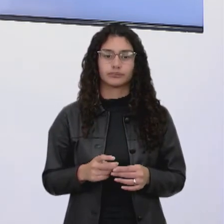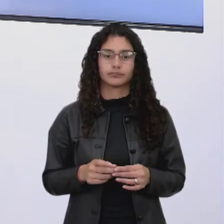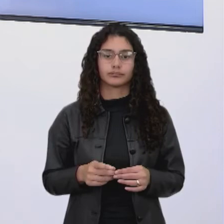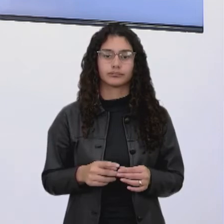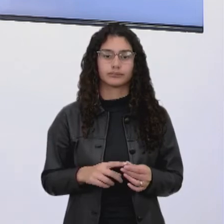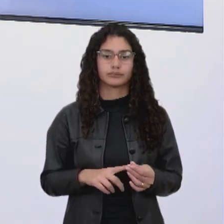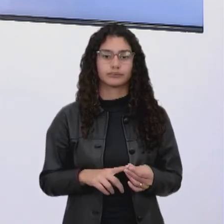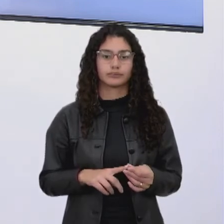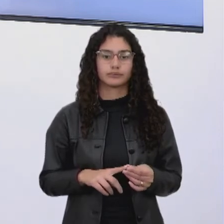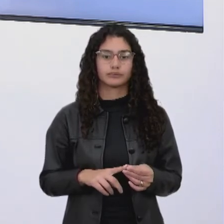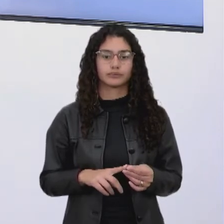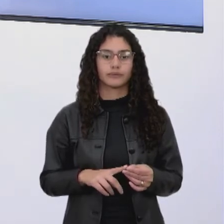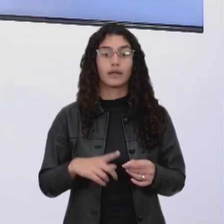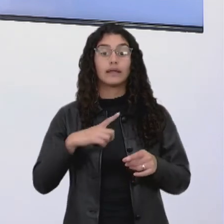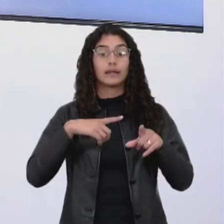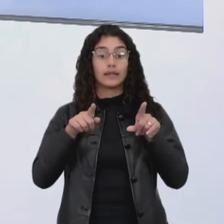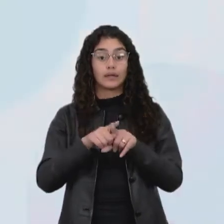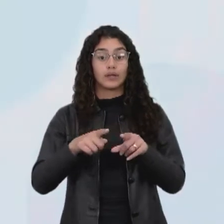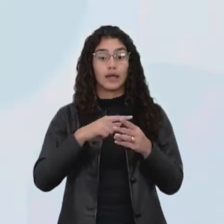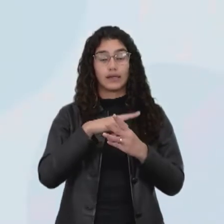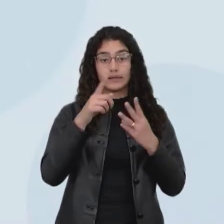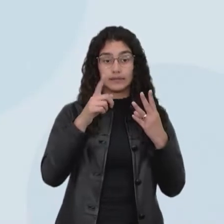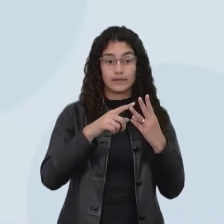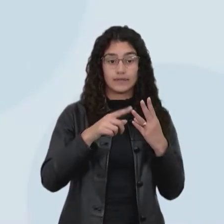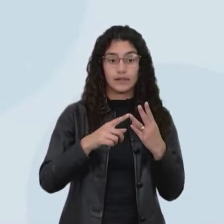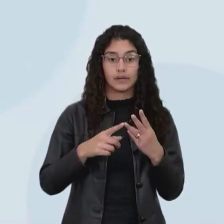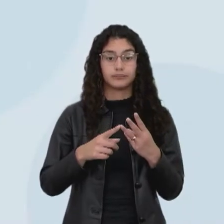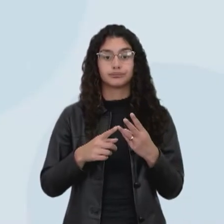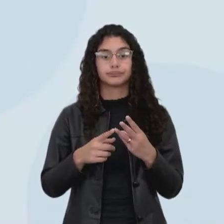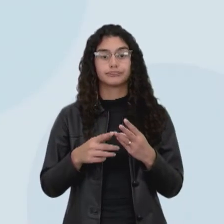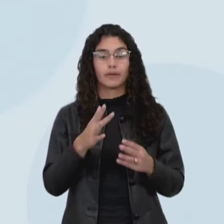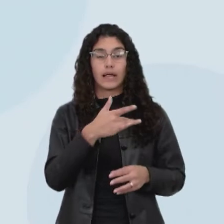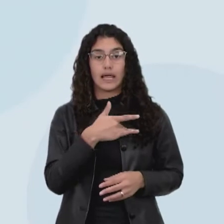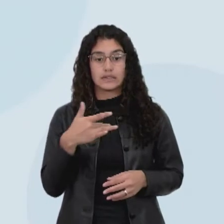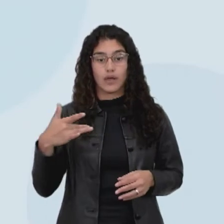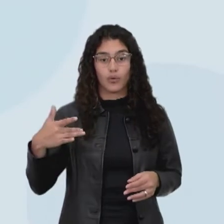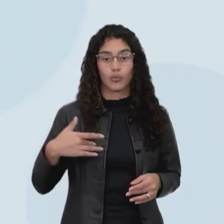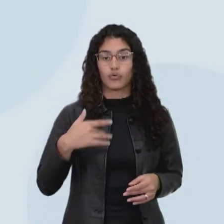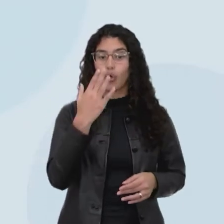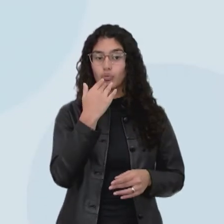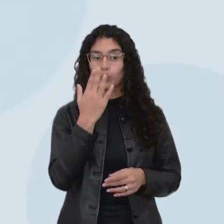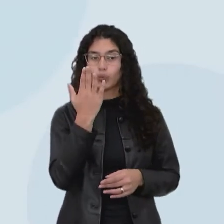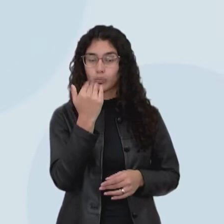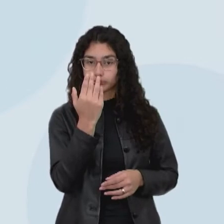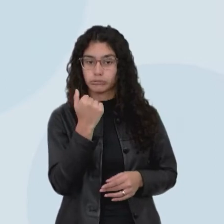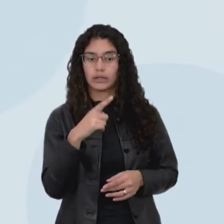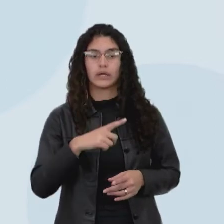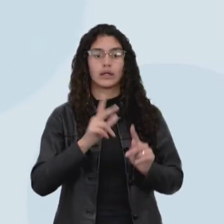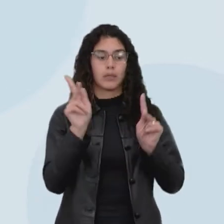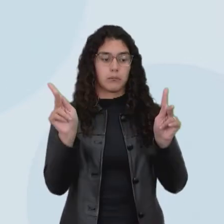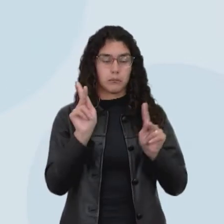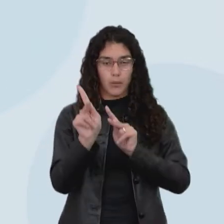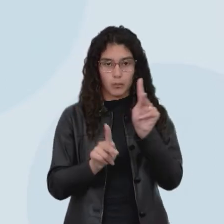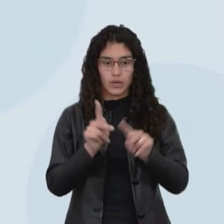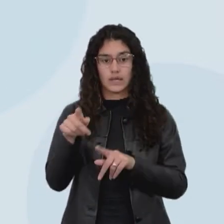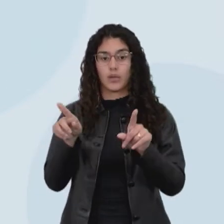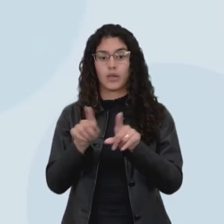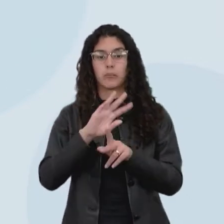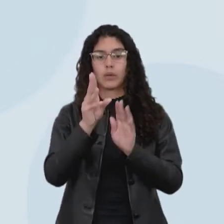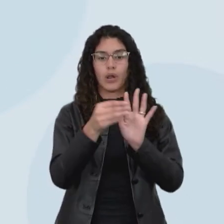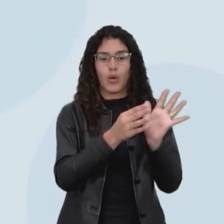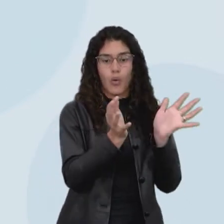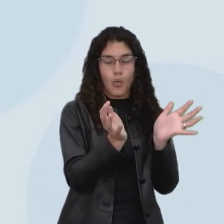A gente também tem, na terceira, a promoção da saúde, da nutrição e da alimentação da população, incluindo